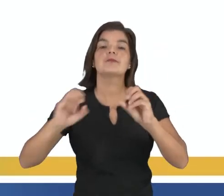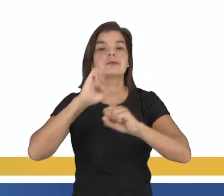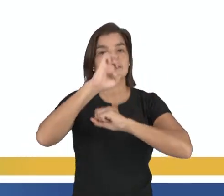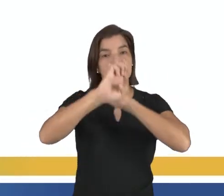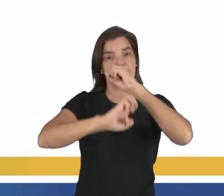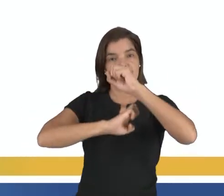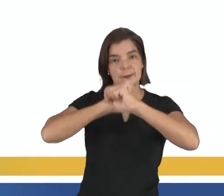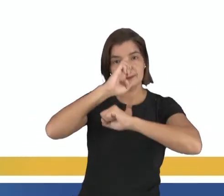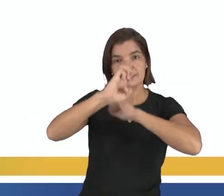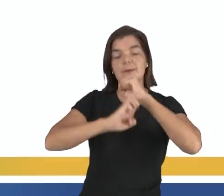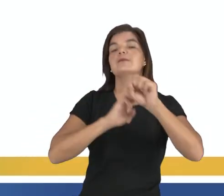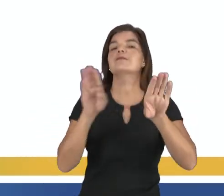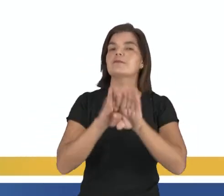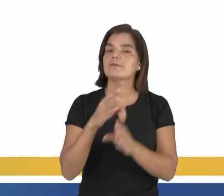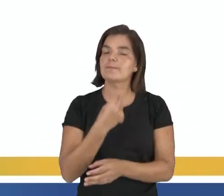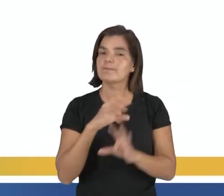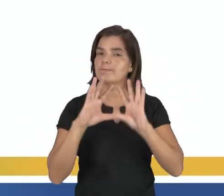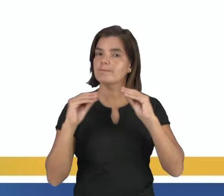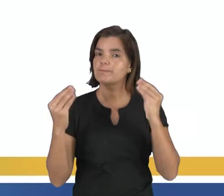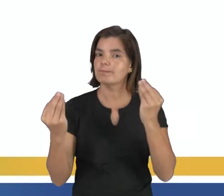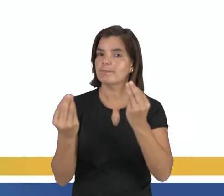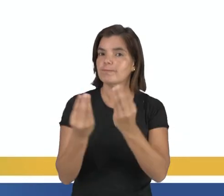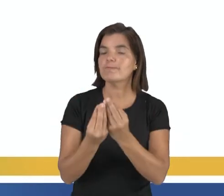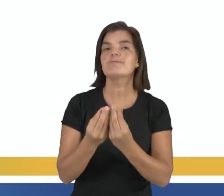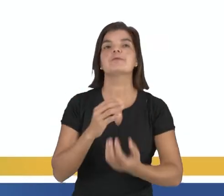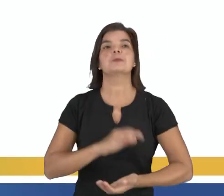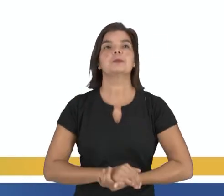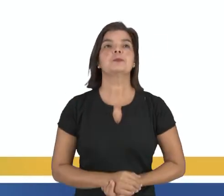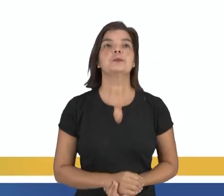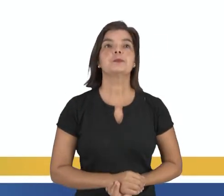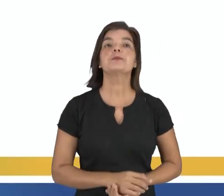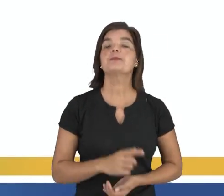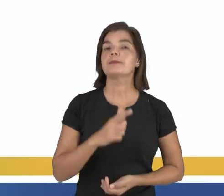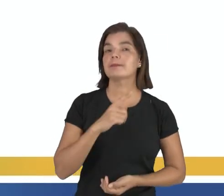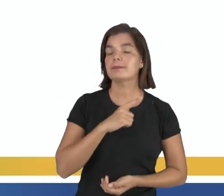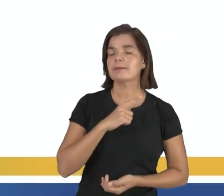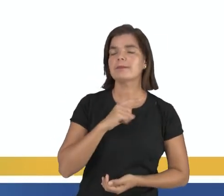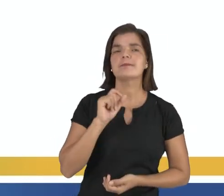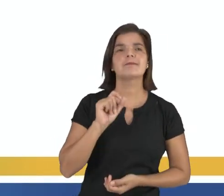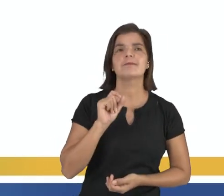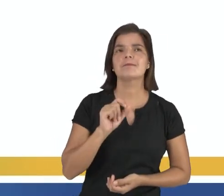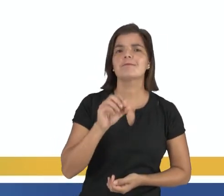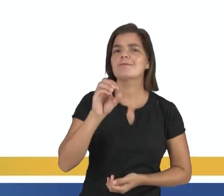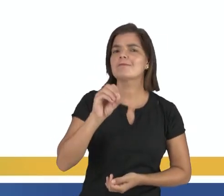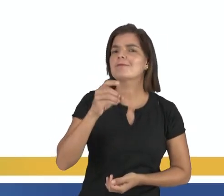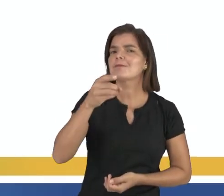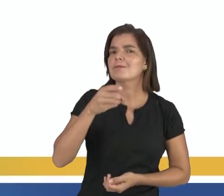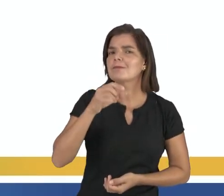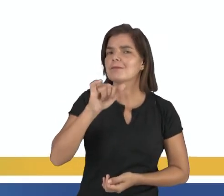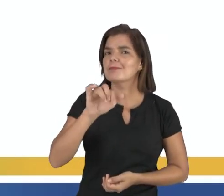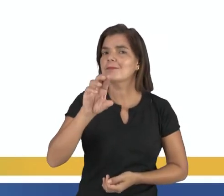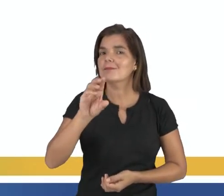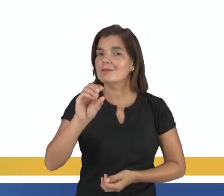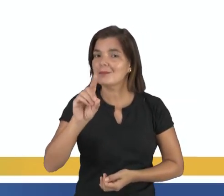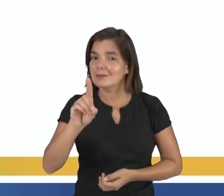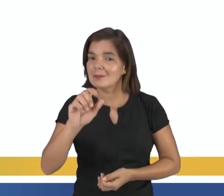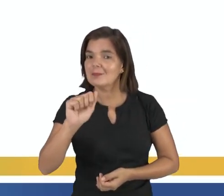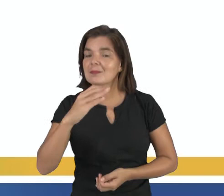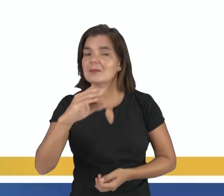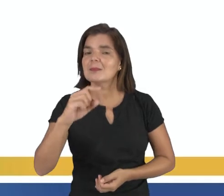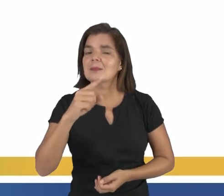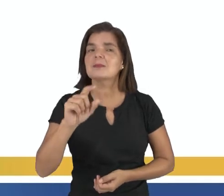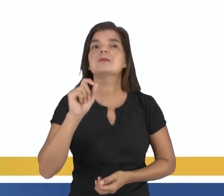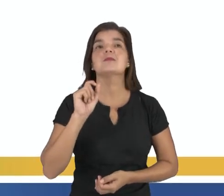entre as substâncias que participam nessa reação, ok? Então, aqui, o que é oxidar? A